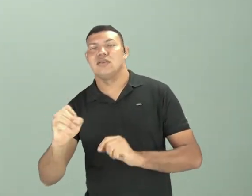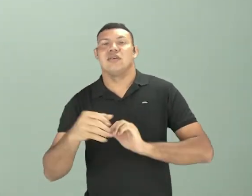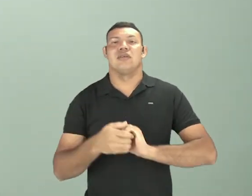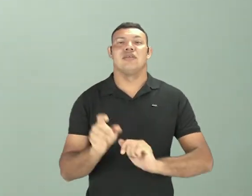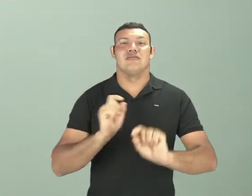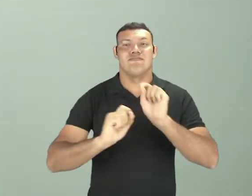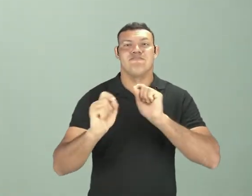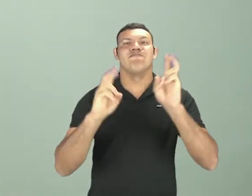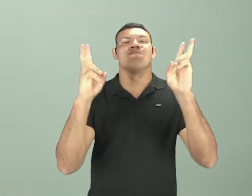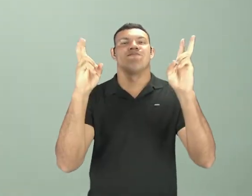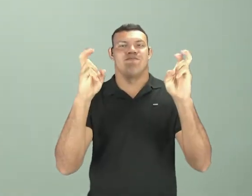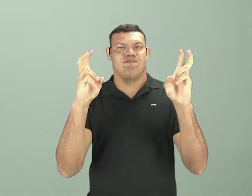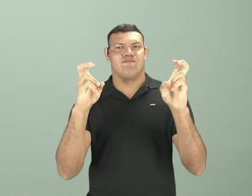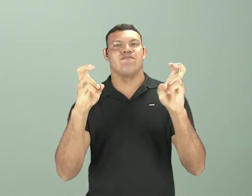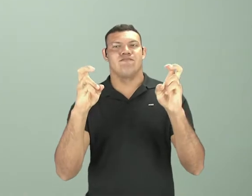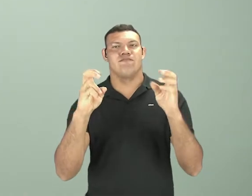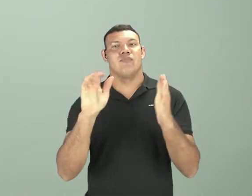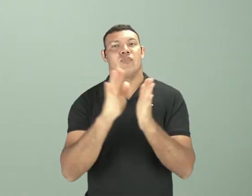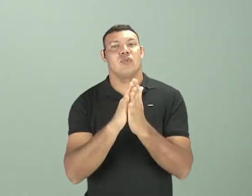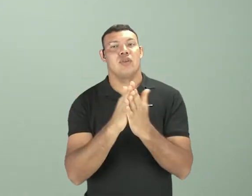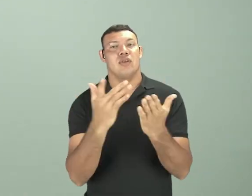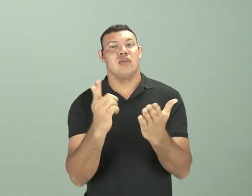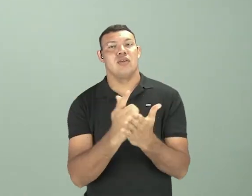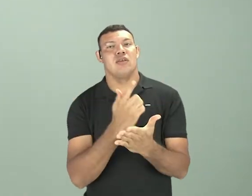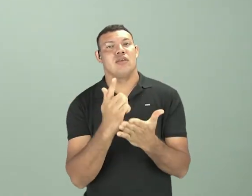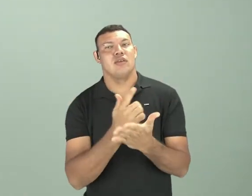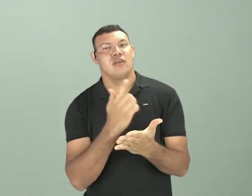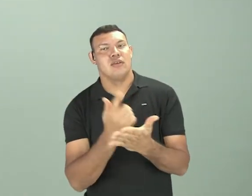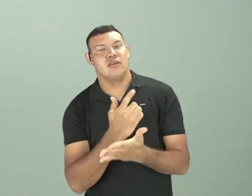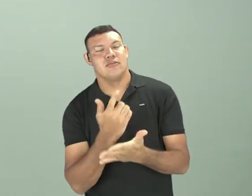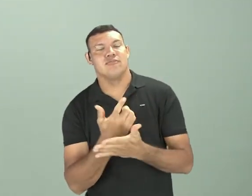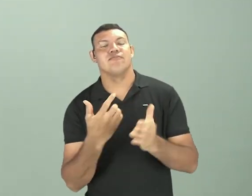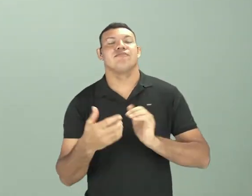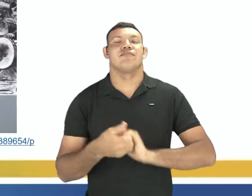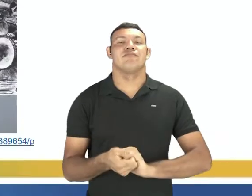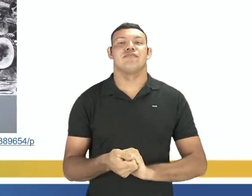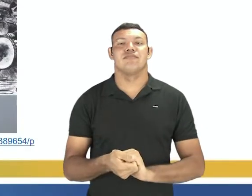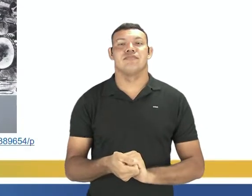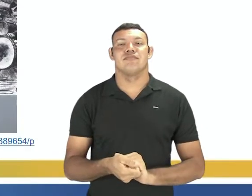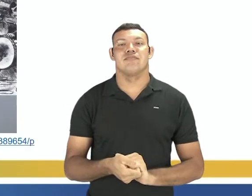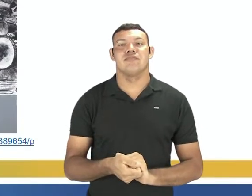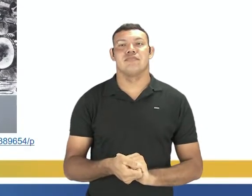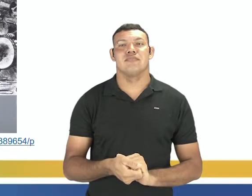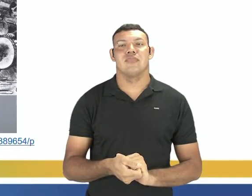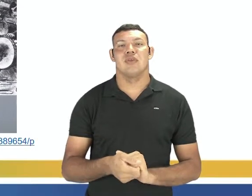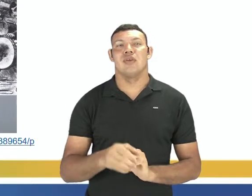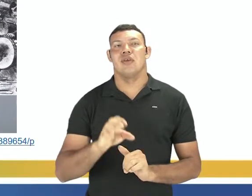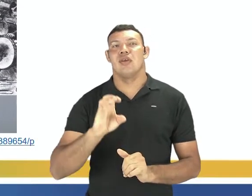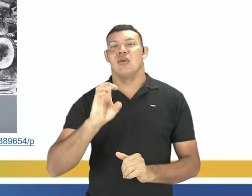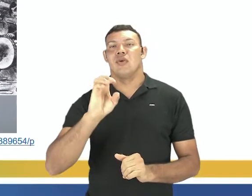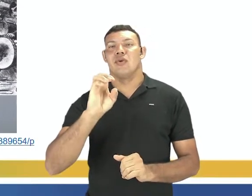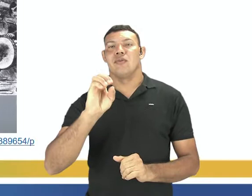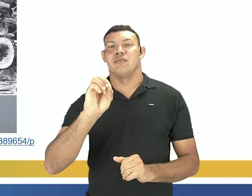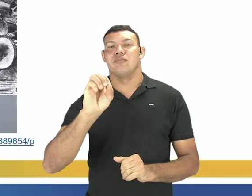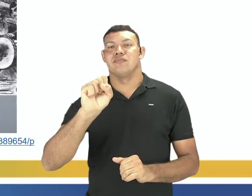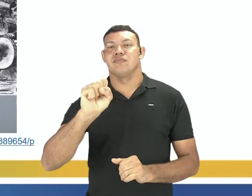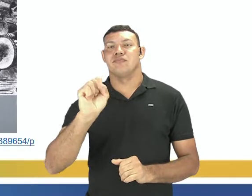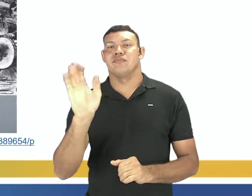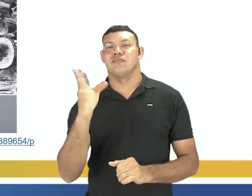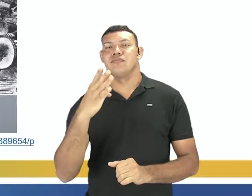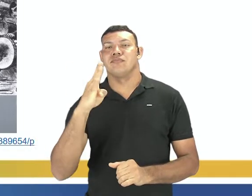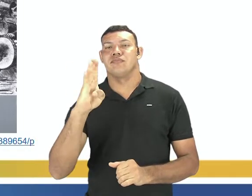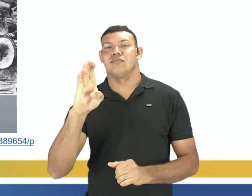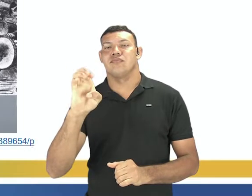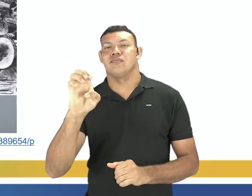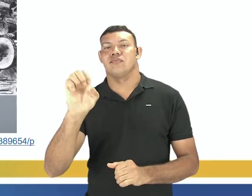em título de um livro do José Murilo de Carvalho, chamado Os Bestializados, né? Esse termo, ele é dito